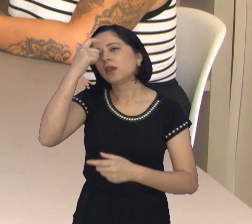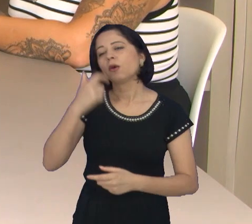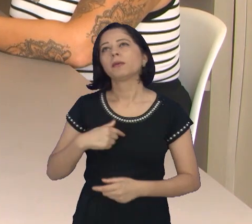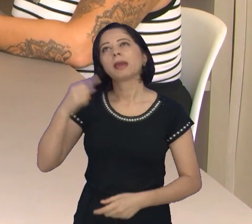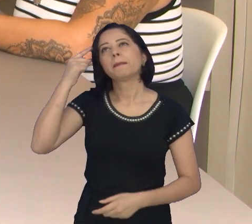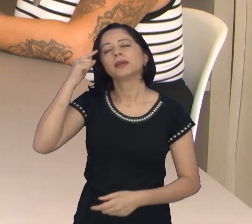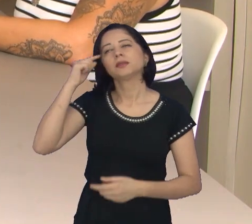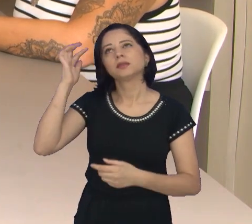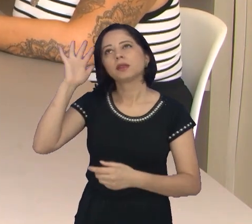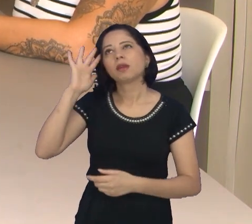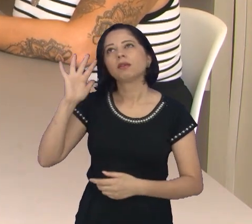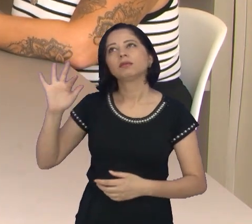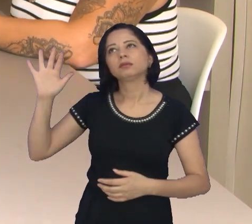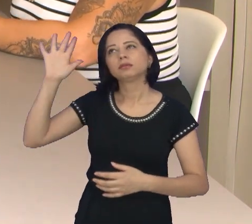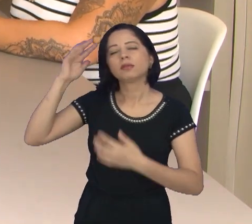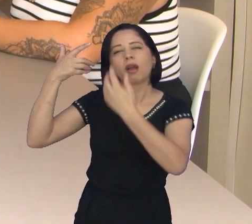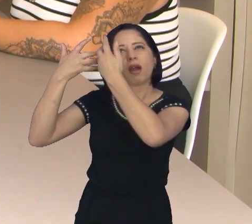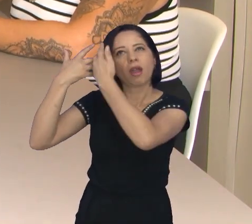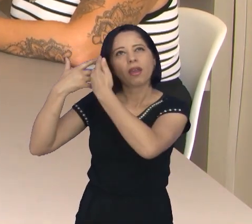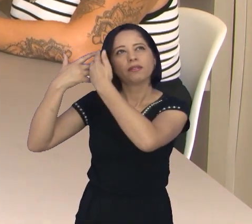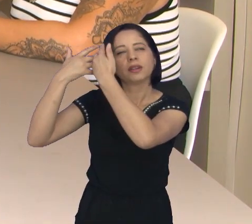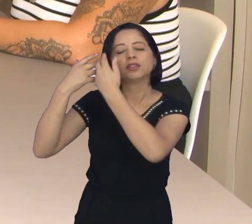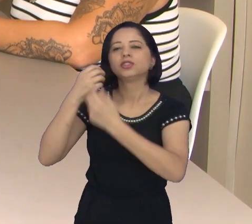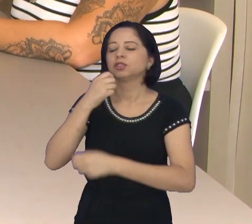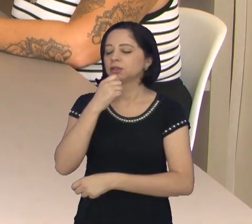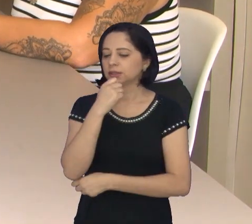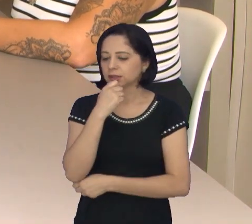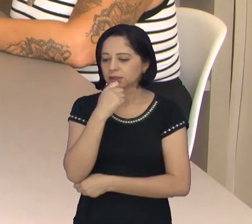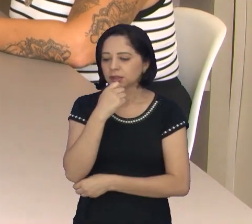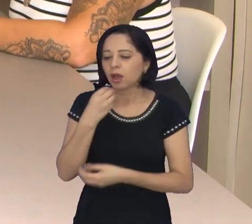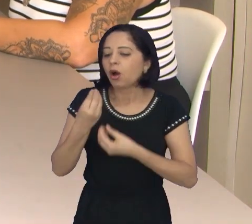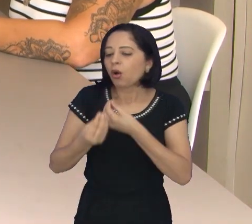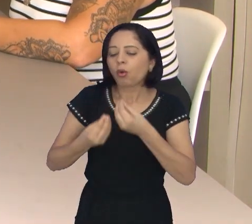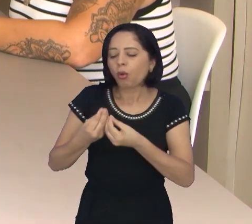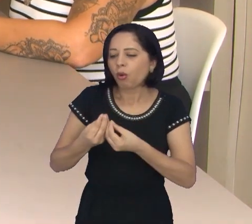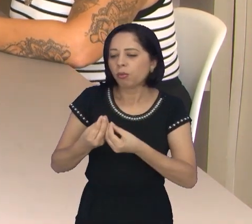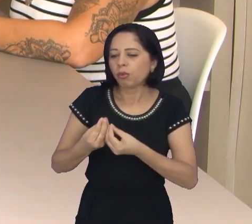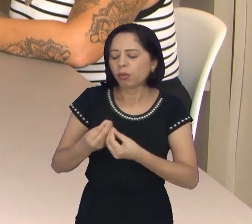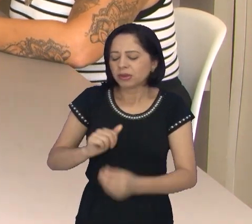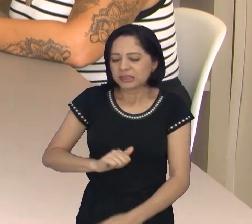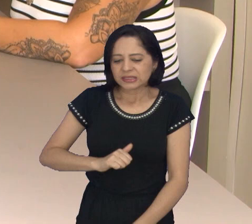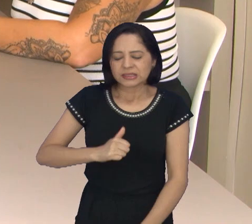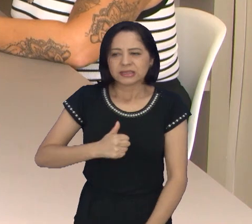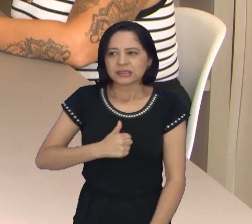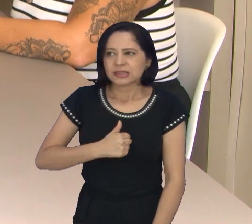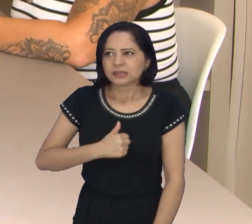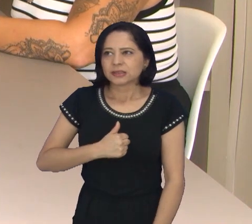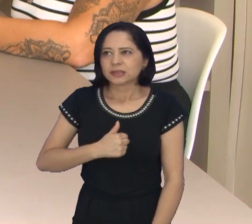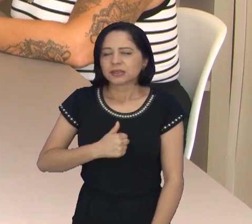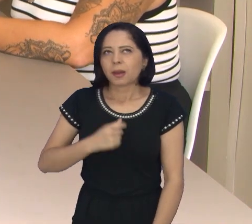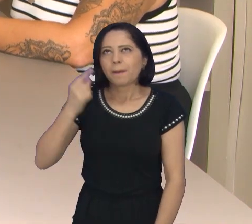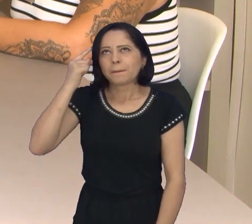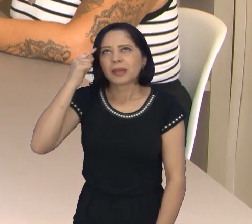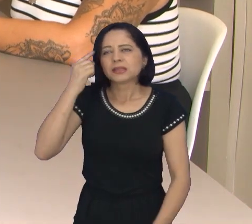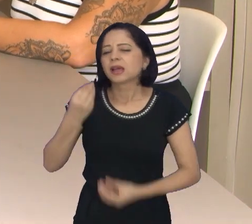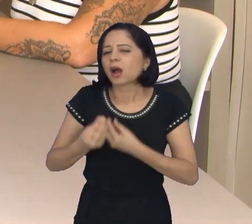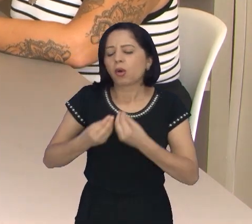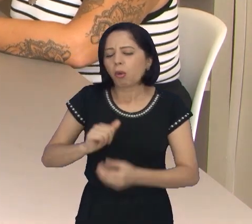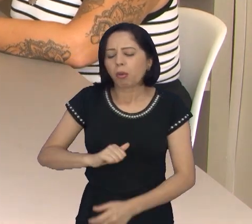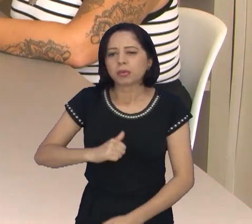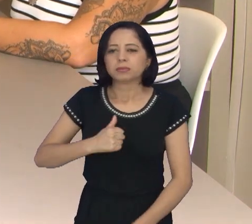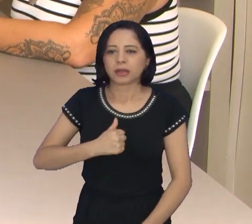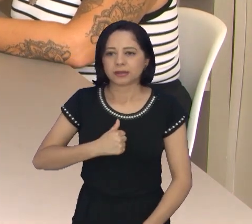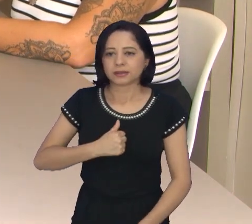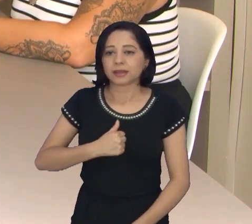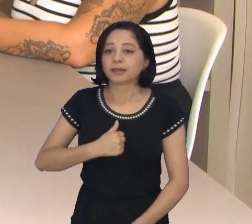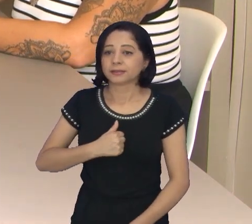para mim, o que eu posso fazer para ficar bem, independente do que aconteça perante esse